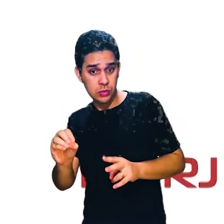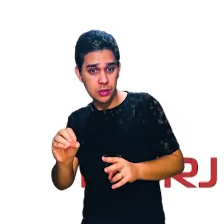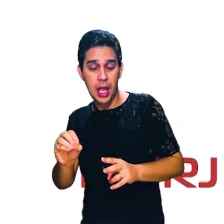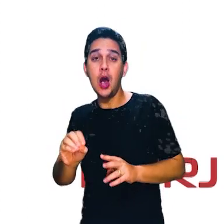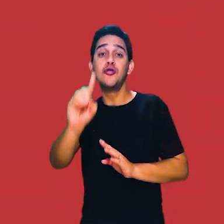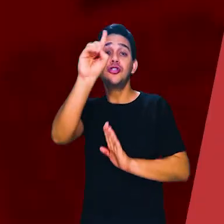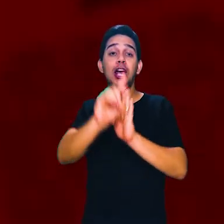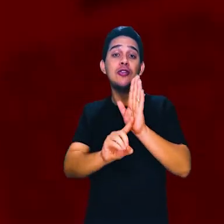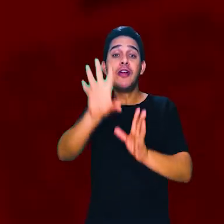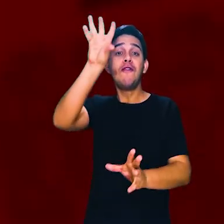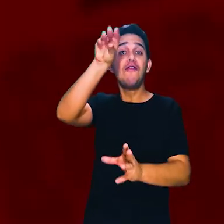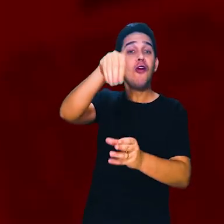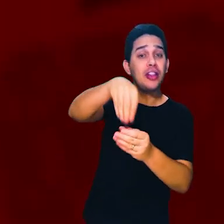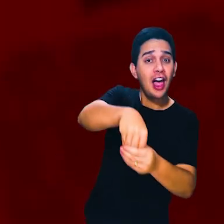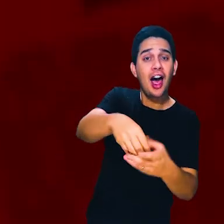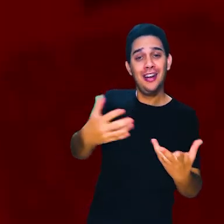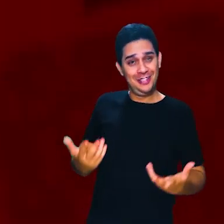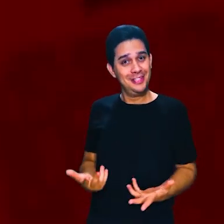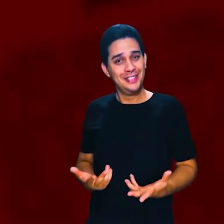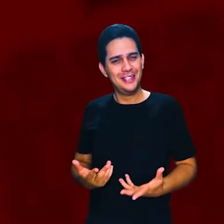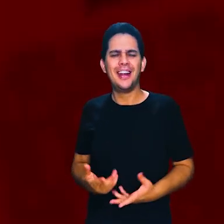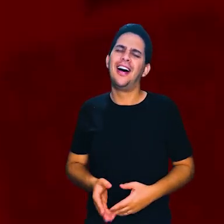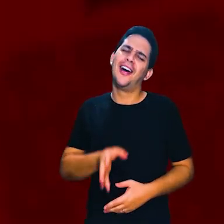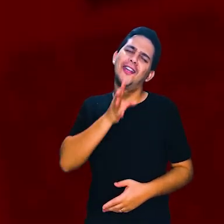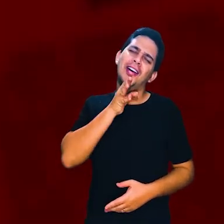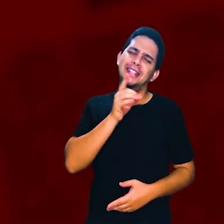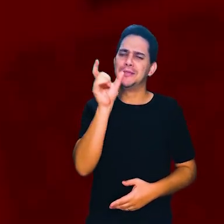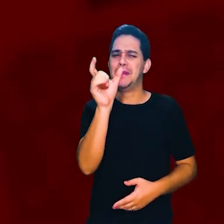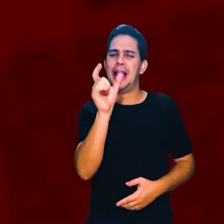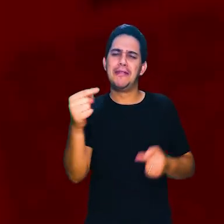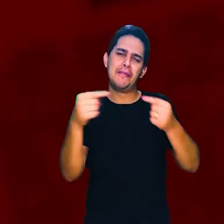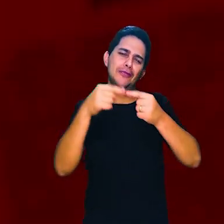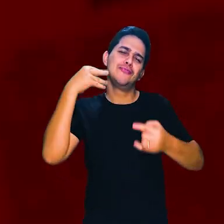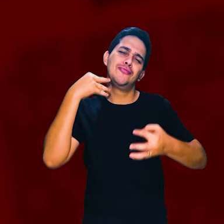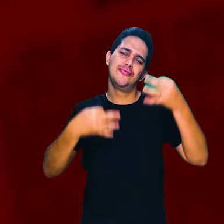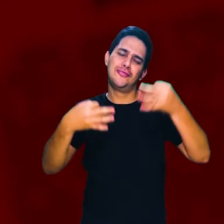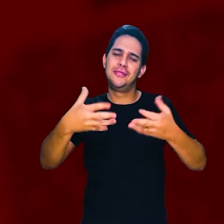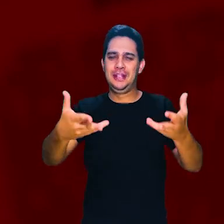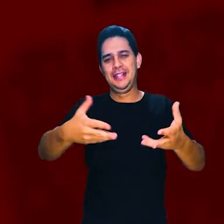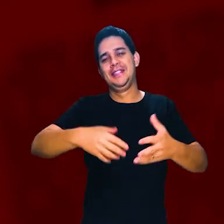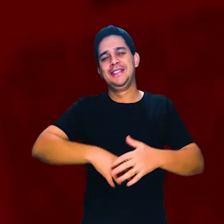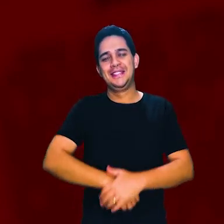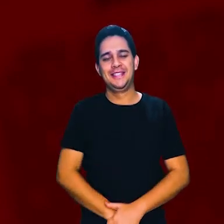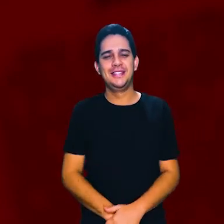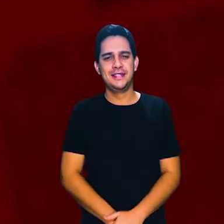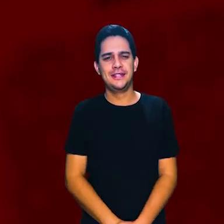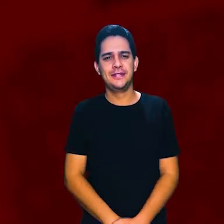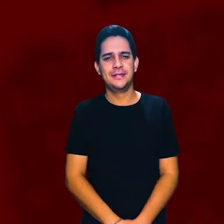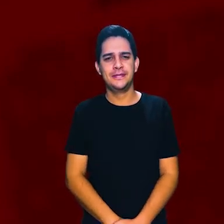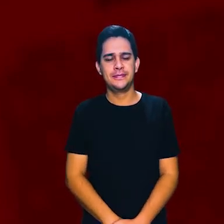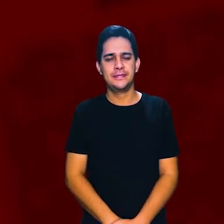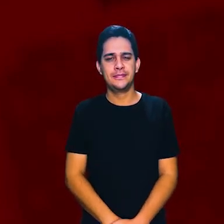sufrágio. Conheça as expressões usadas no meio jurídico.